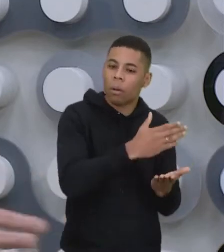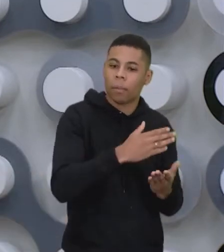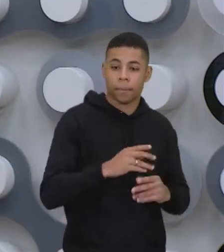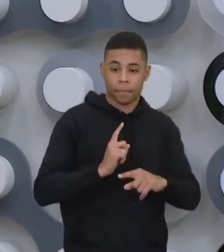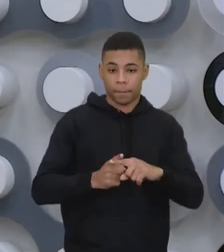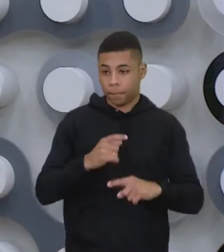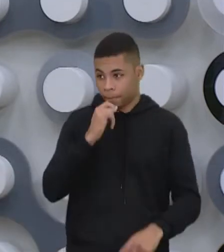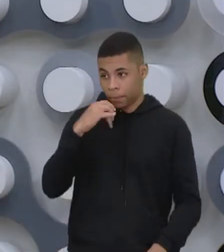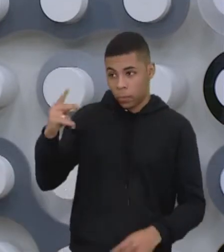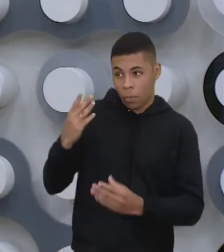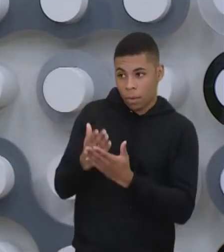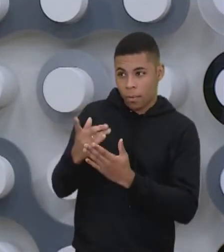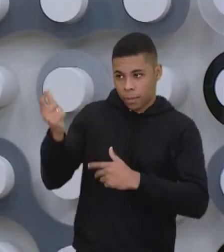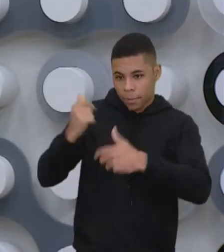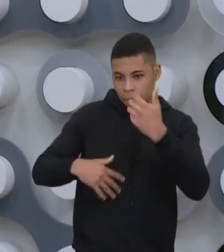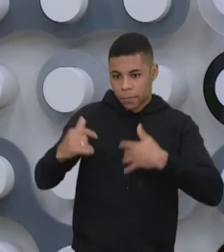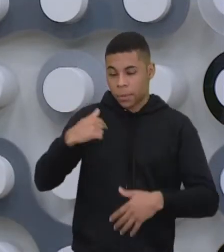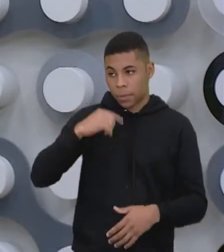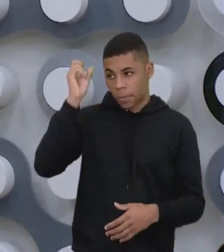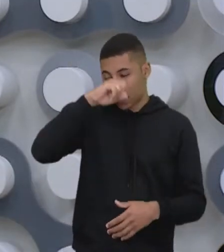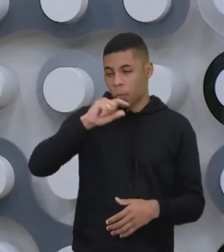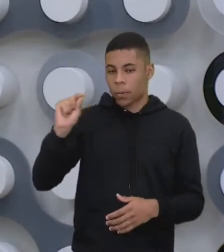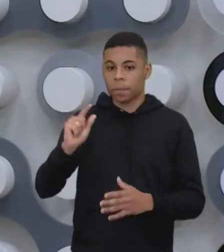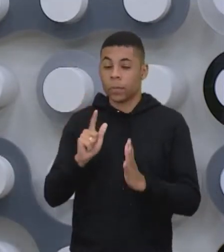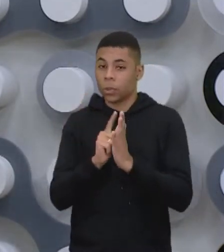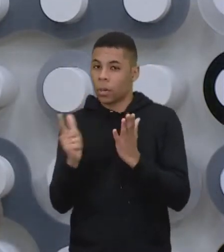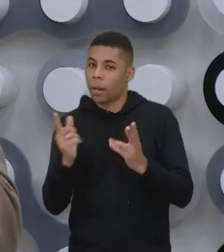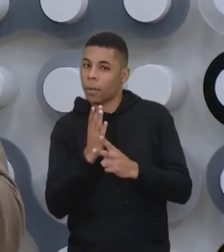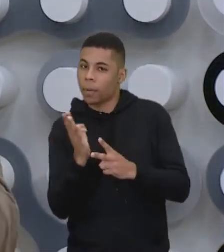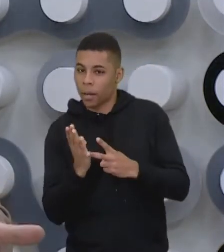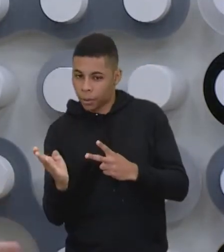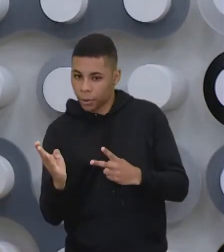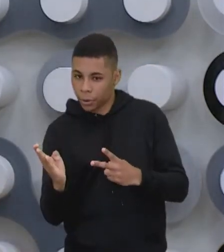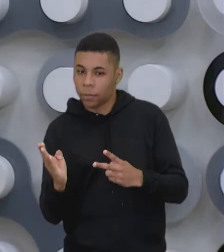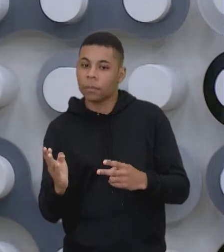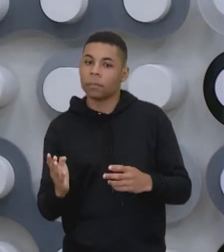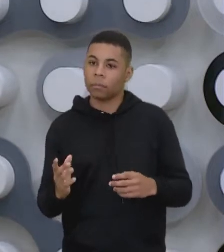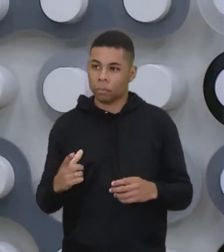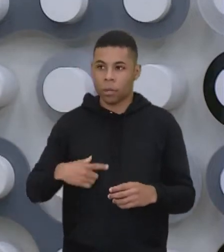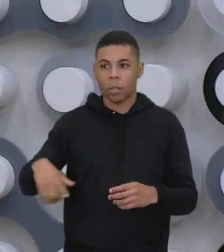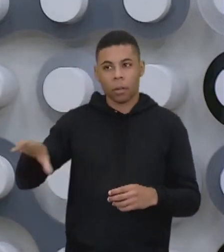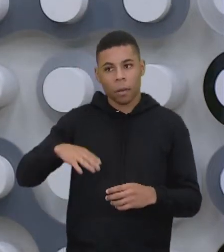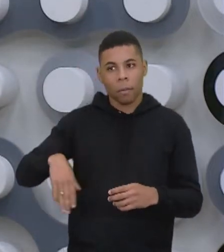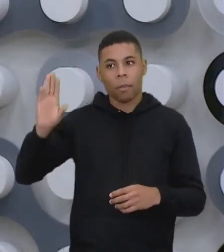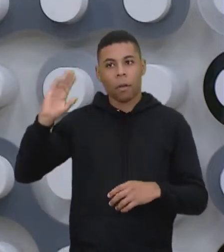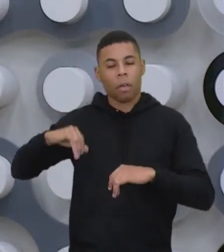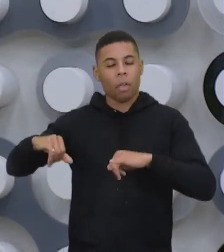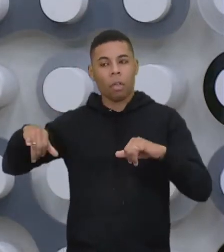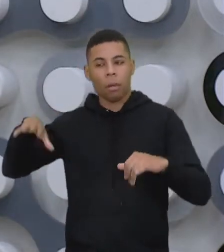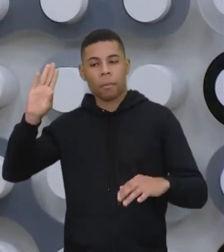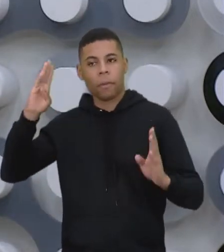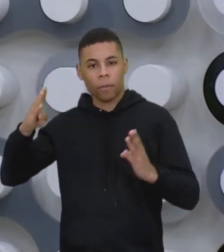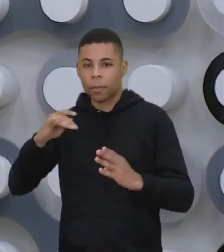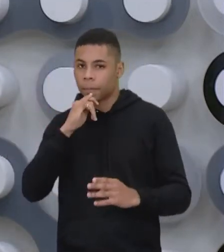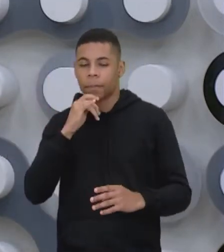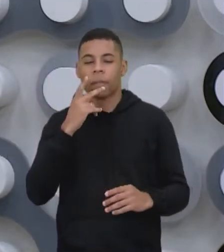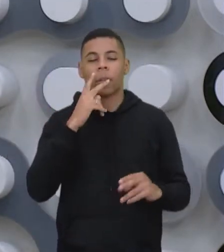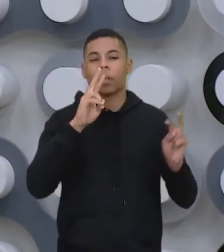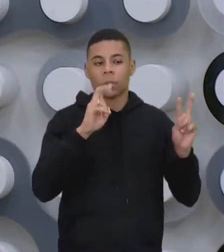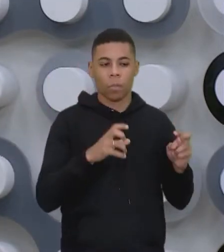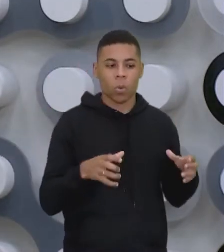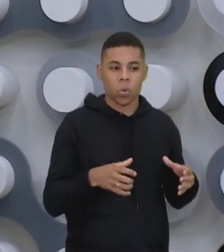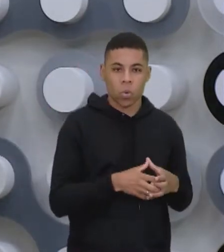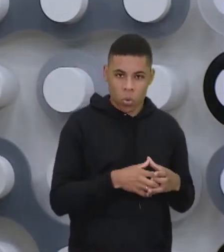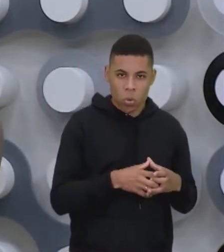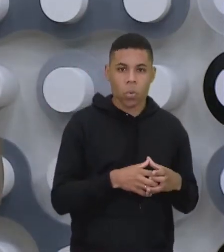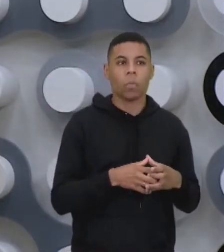suas aulas sobre jornalismo alternativo, jornalismo comunitário. Sim. Então, quando a gente fala de imprensa, a gente já pensa aqueles